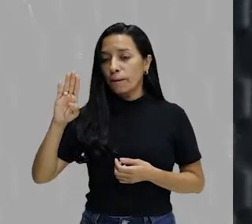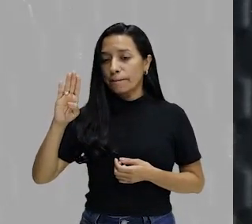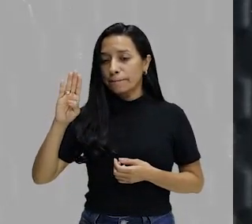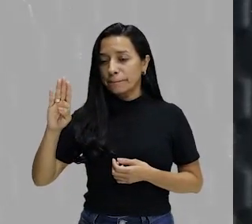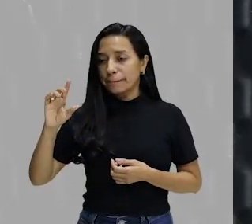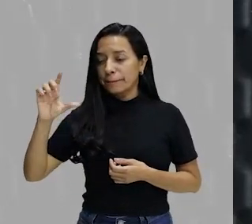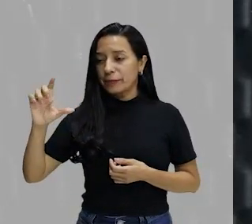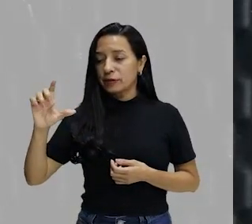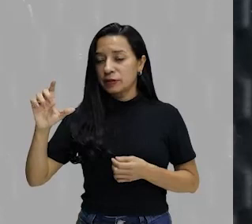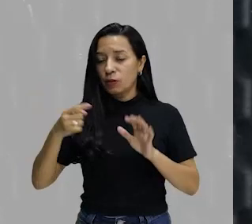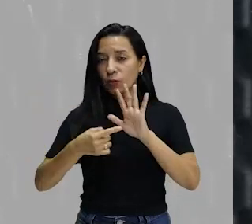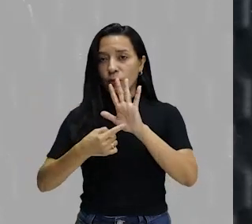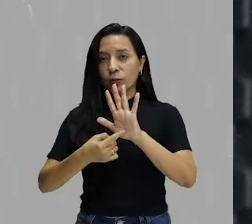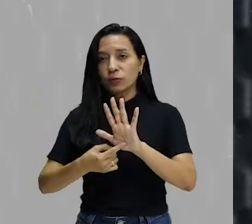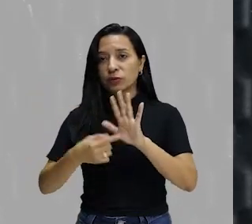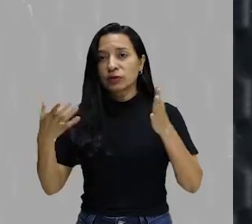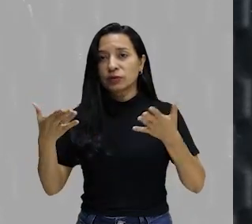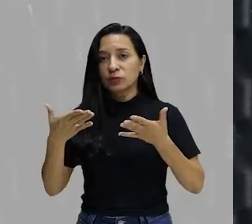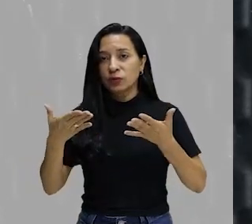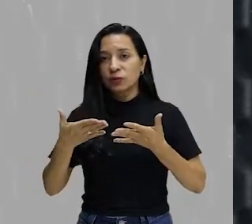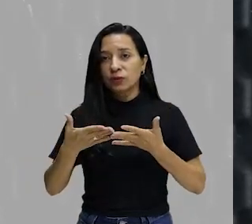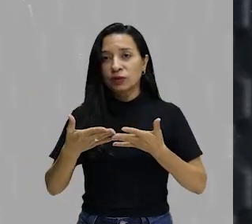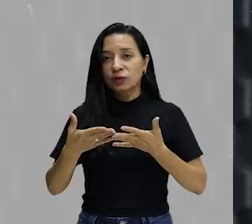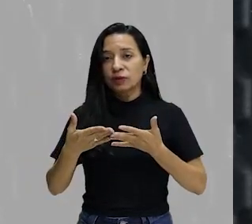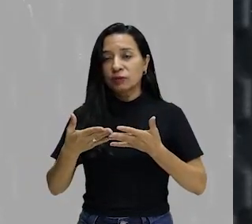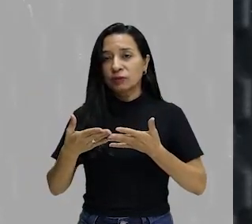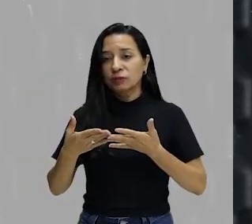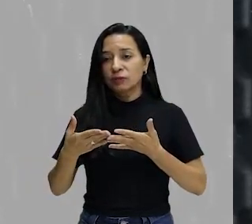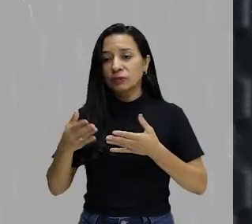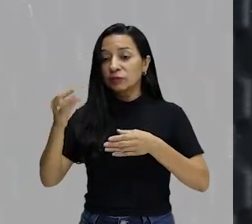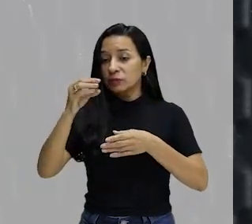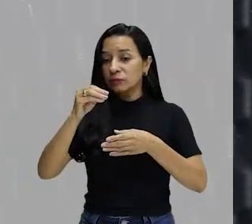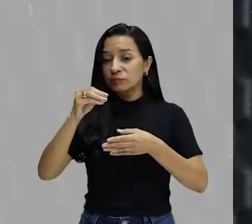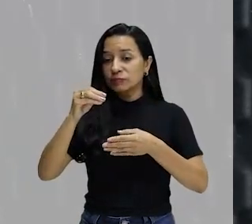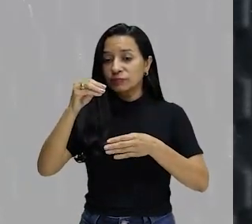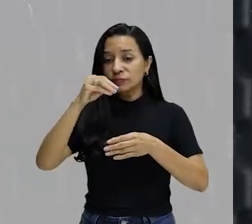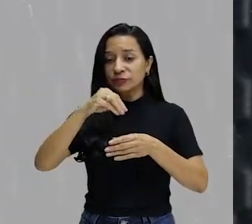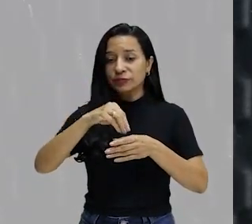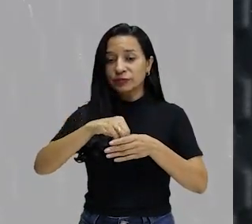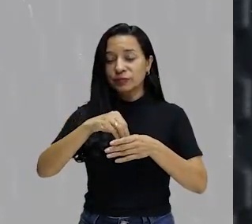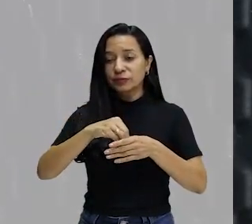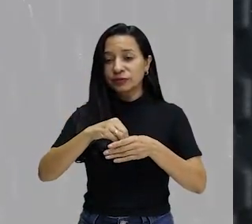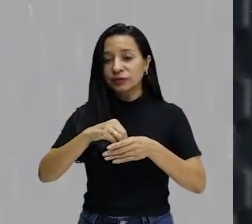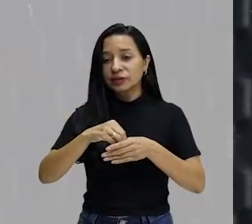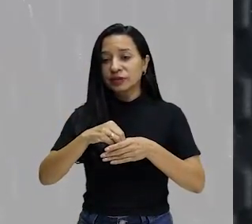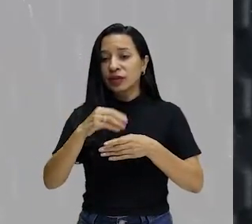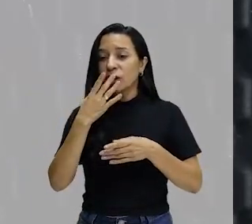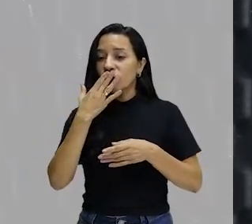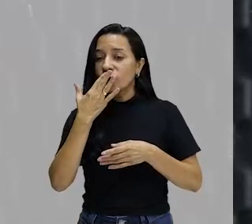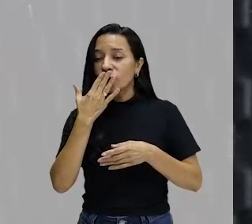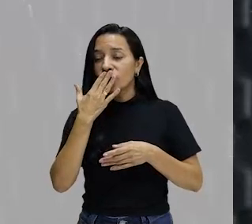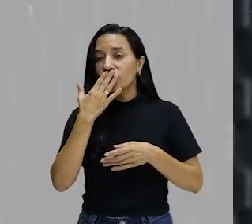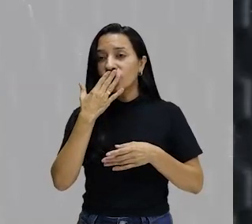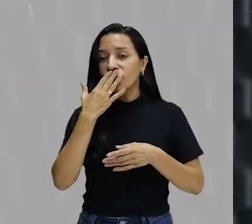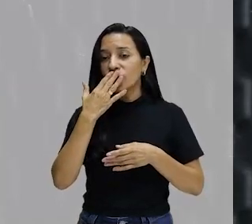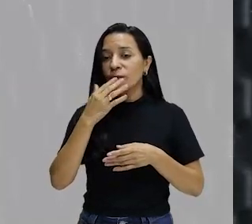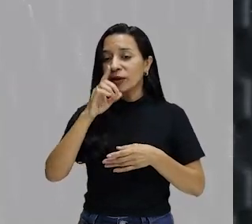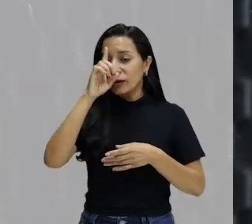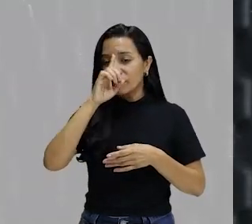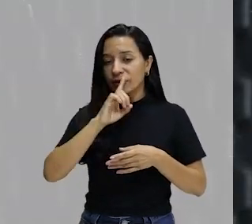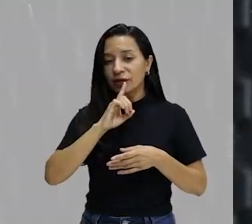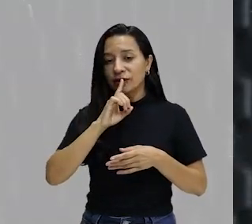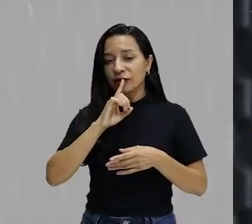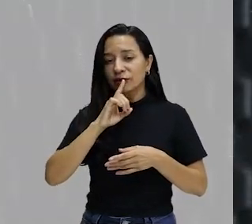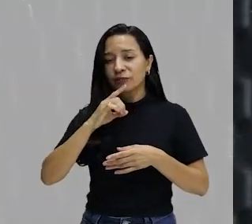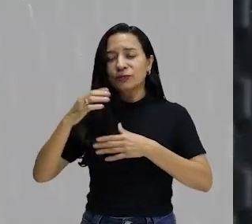eu mostrei para vocês, ele deposita um pigmento amarelo. Sabe quando você estudou artes lá, quando criança, você estudou